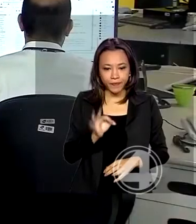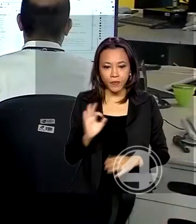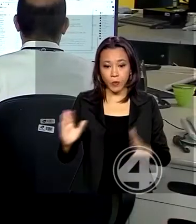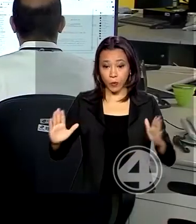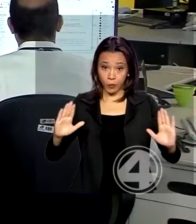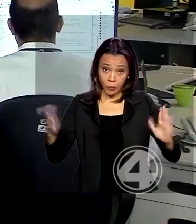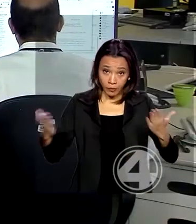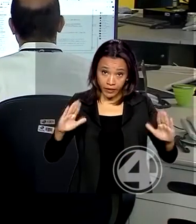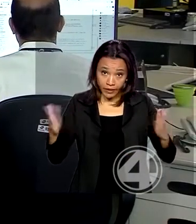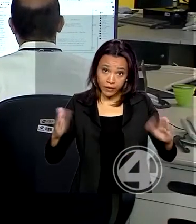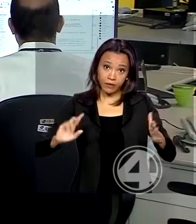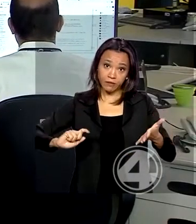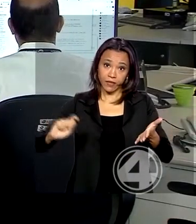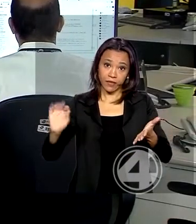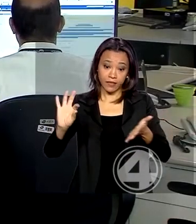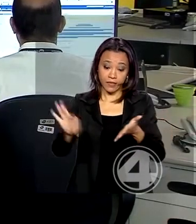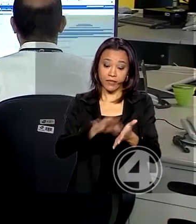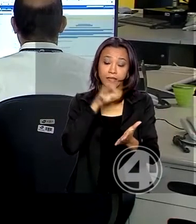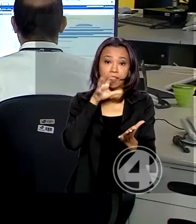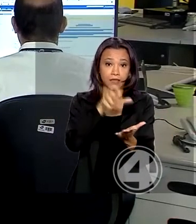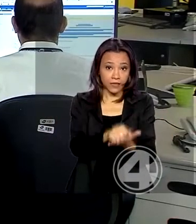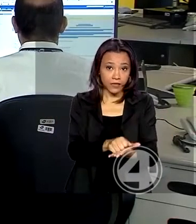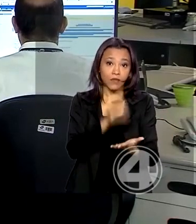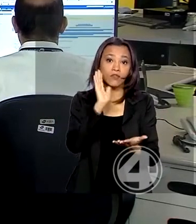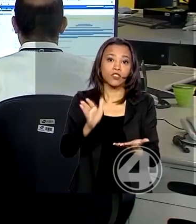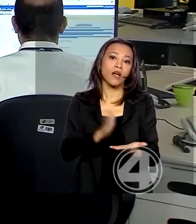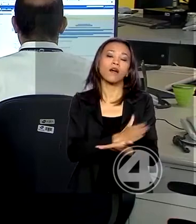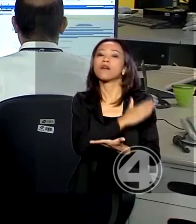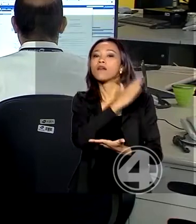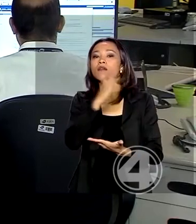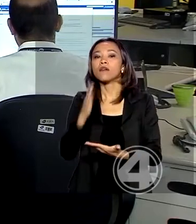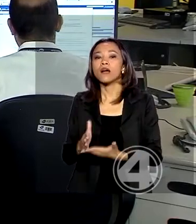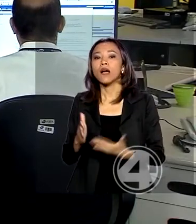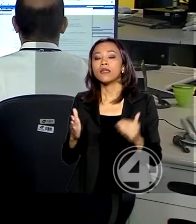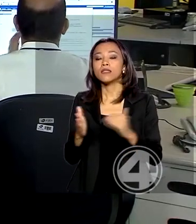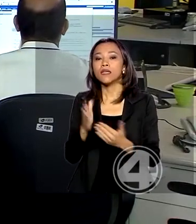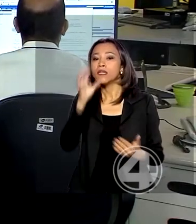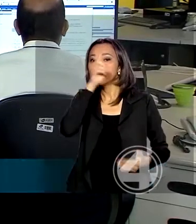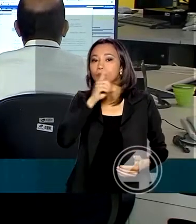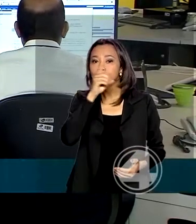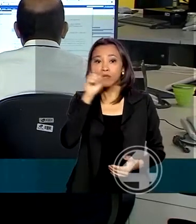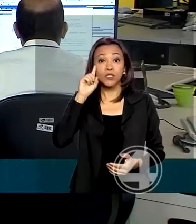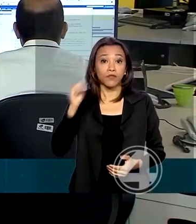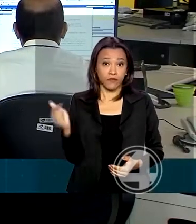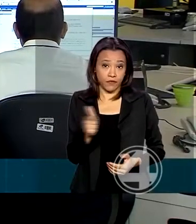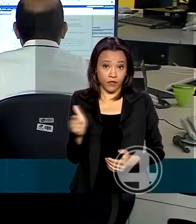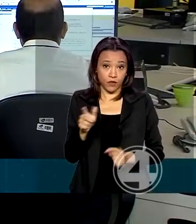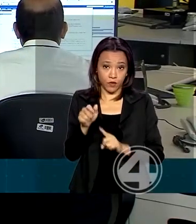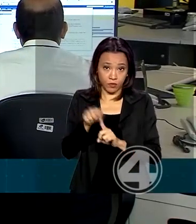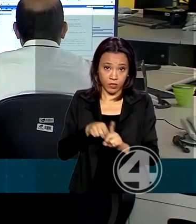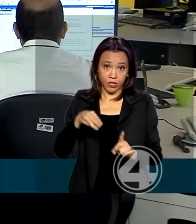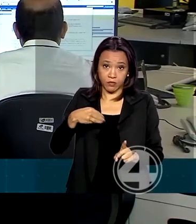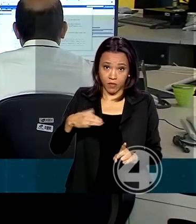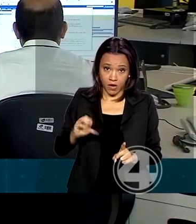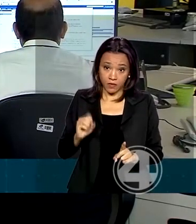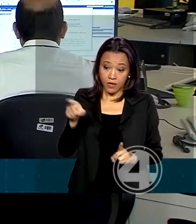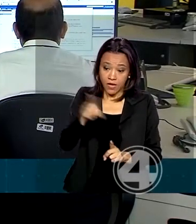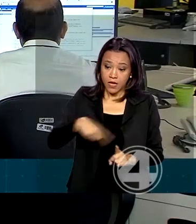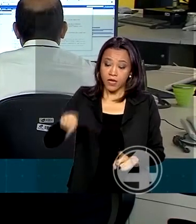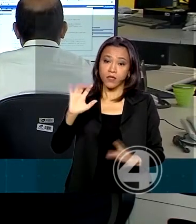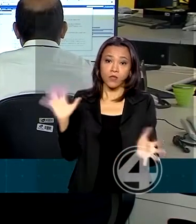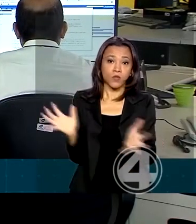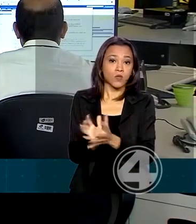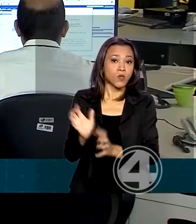o prazo para inscrição do programa mais médicos foi prorrogado até o próximo domingo dia 22 de março esses profissionais vão trabalhar